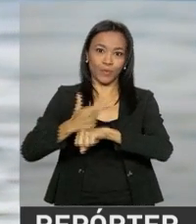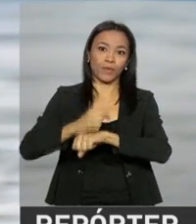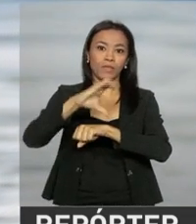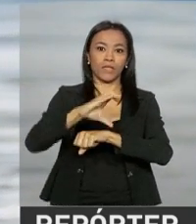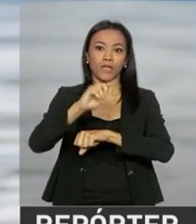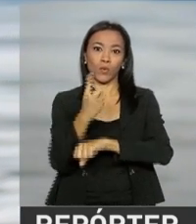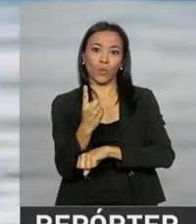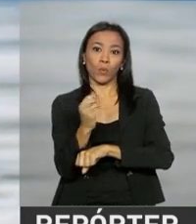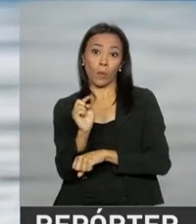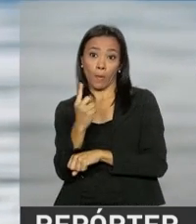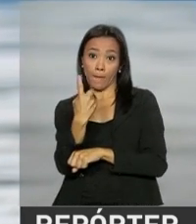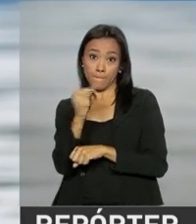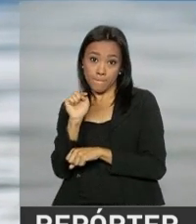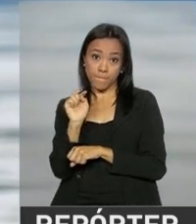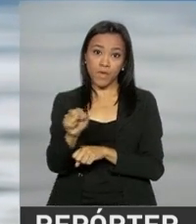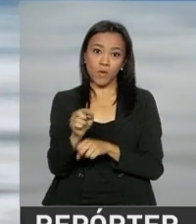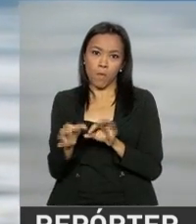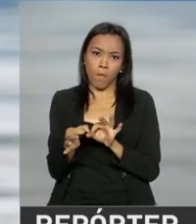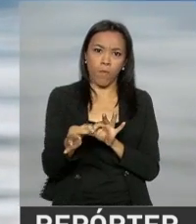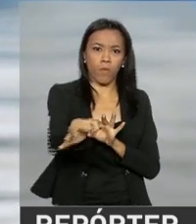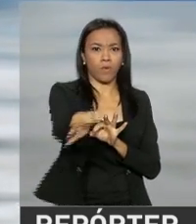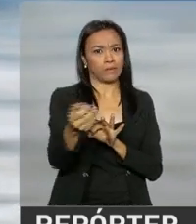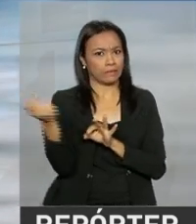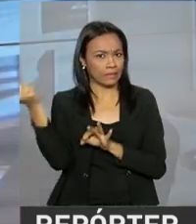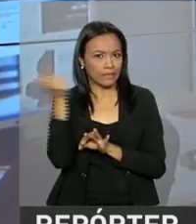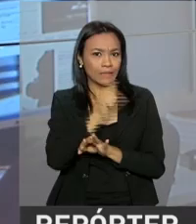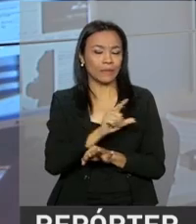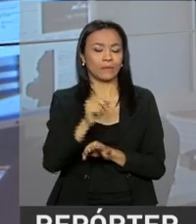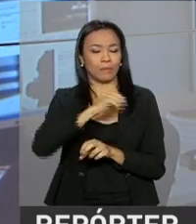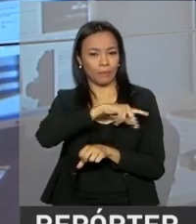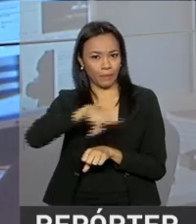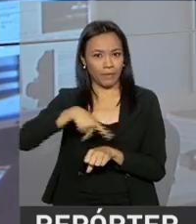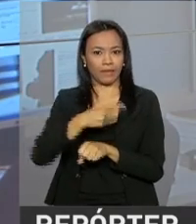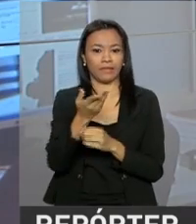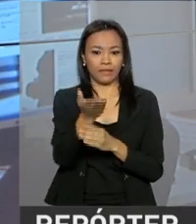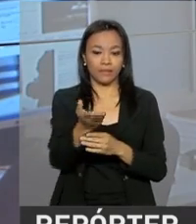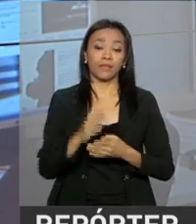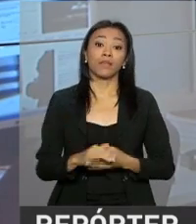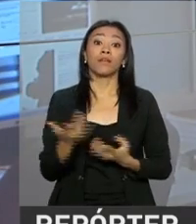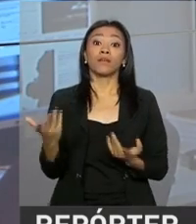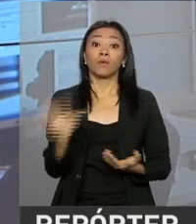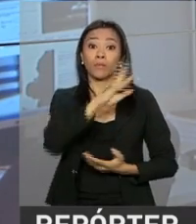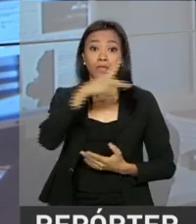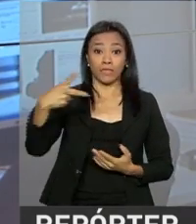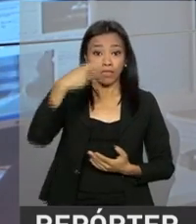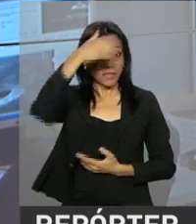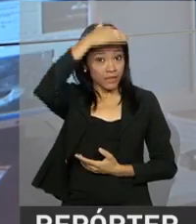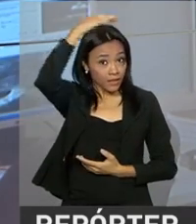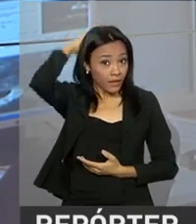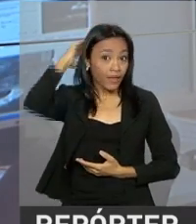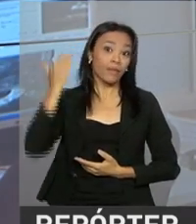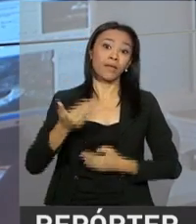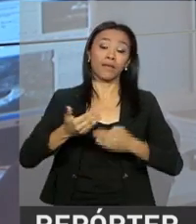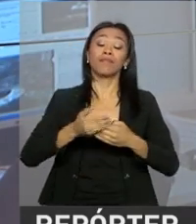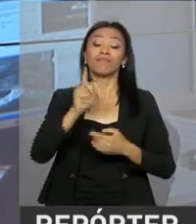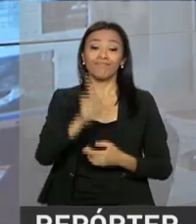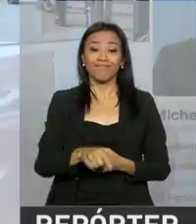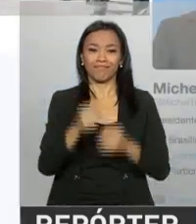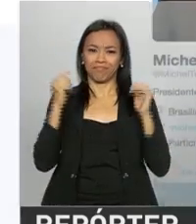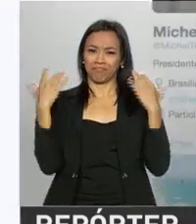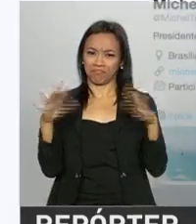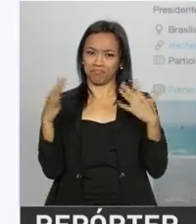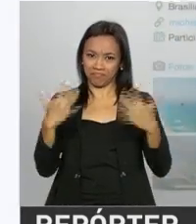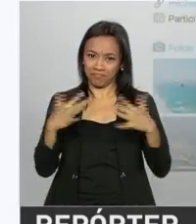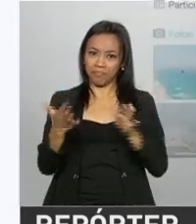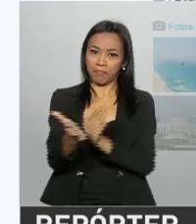mil metros, um feito inédito para o país. O presidente em exercício, Michel Temer, comemorou pelo Twitter